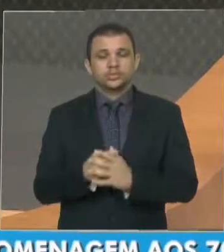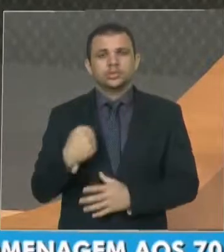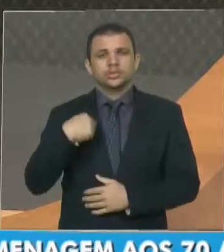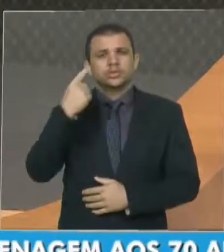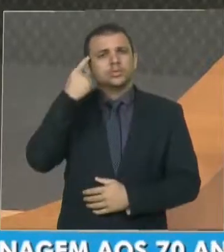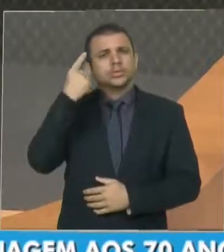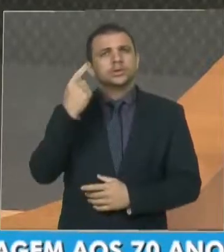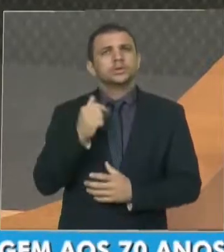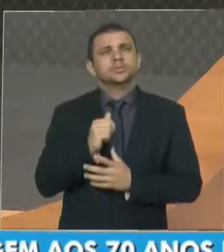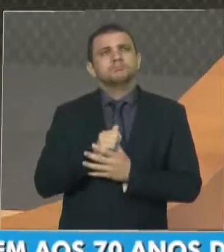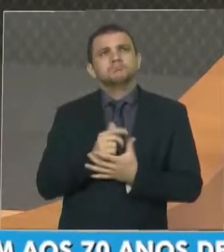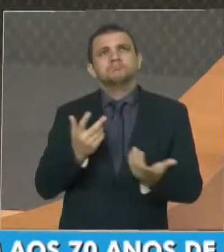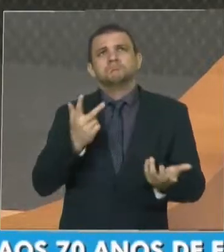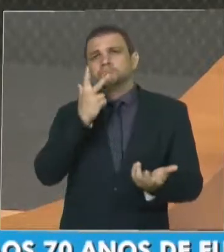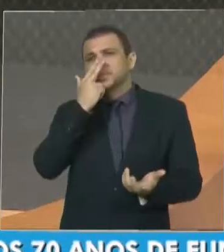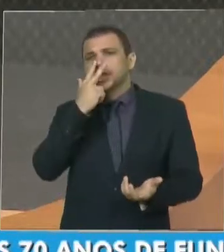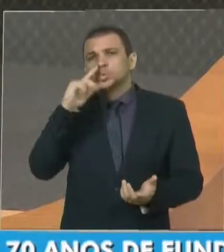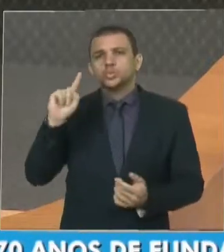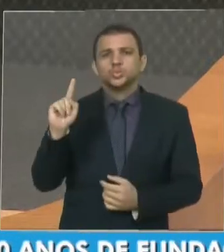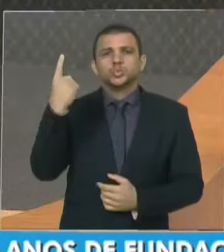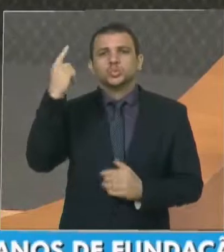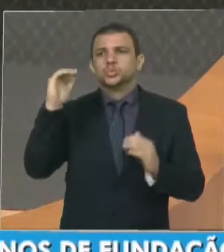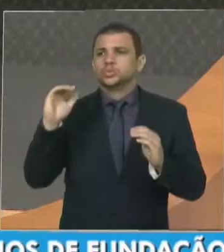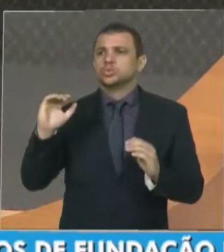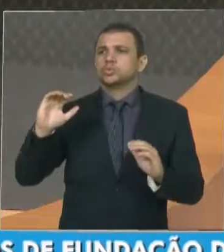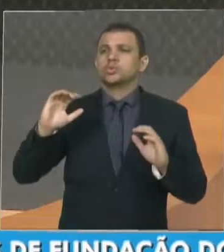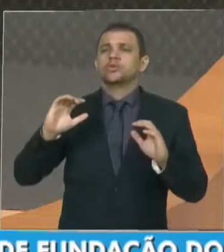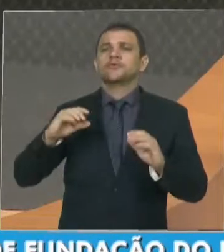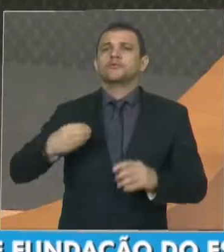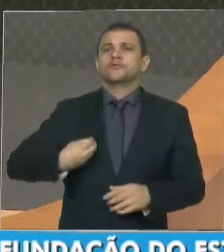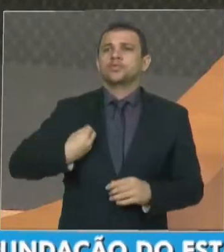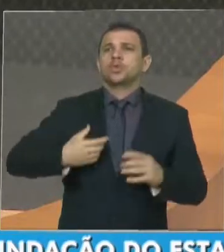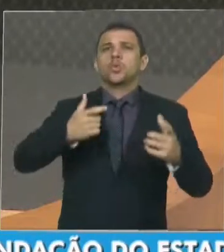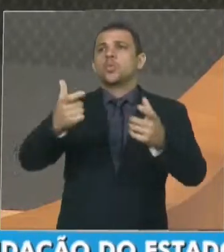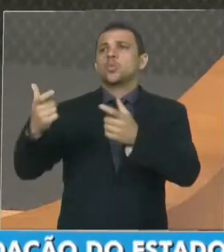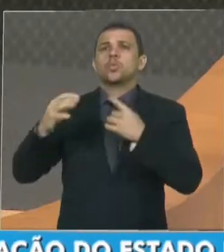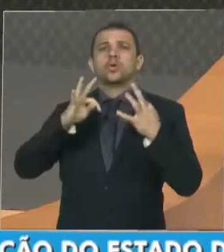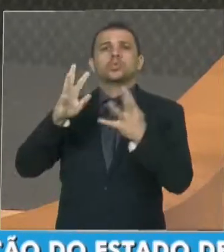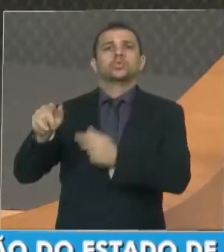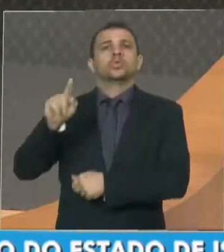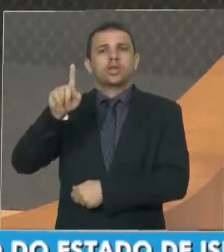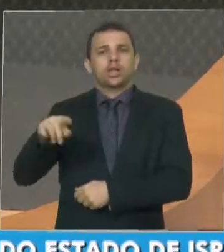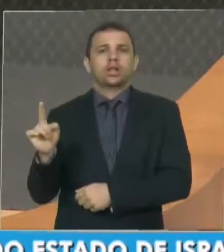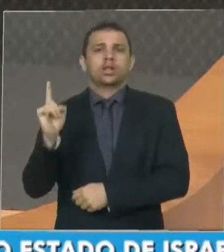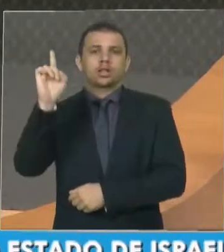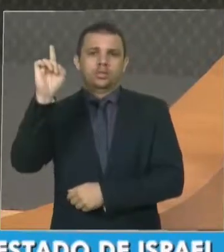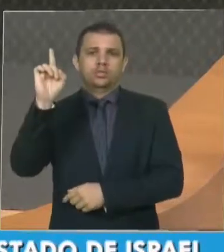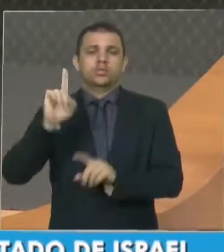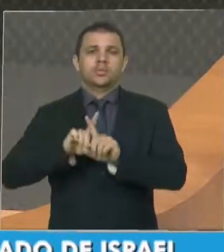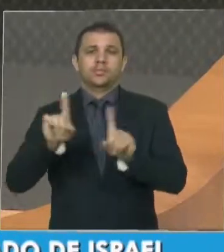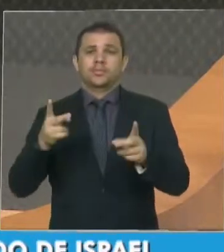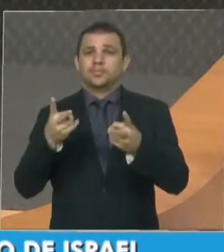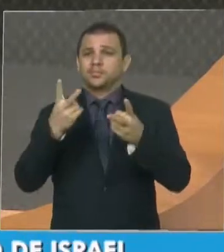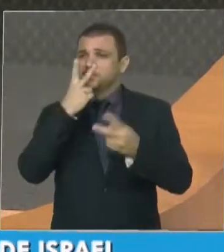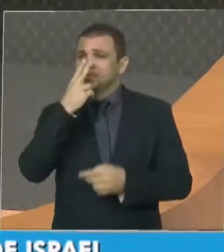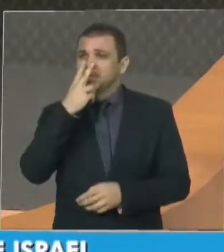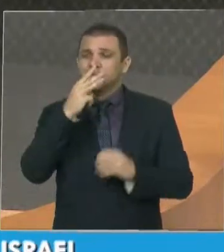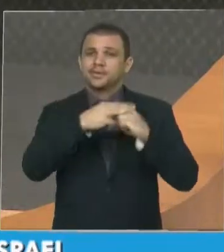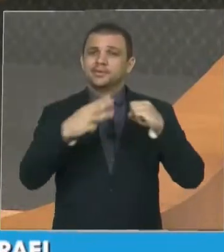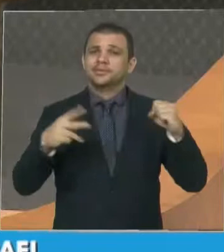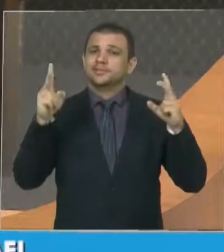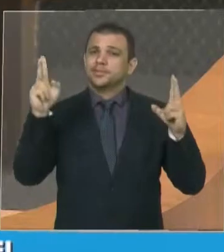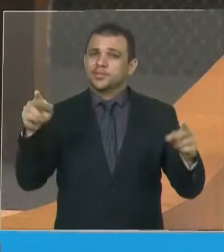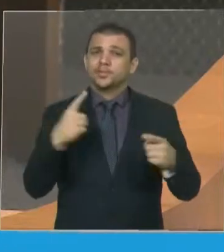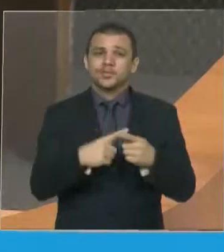mas o SEBRAE também parece que é onipresente. Que eu vou para a comunidade quilombola, Cumaninha, o SEBRAE está presente. Eu vou